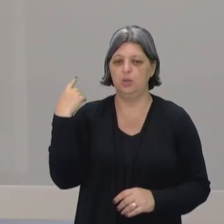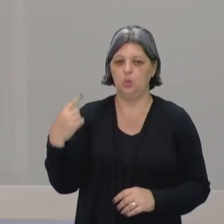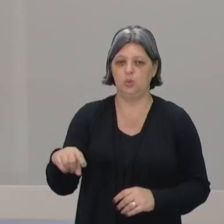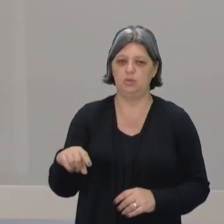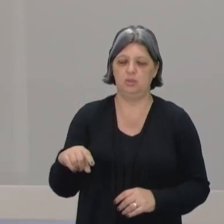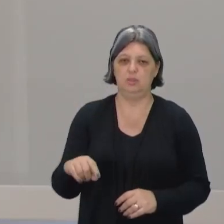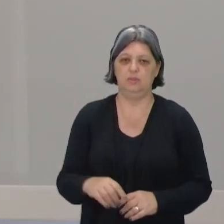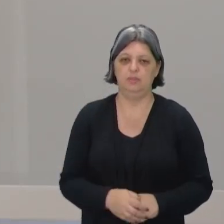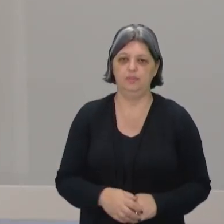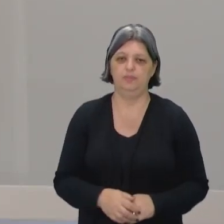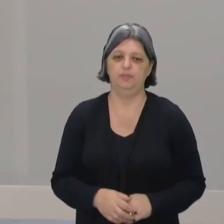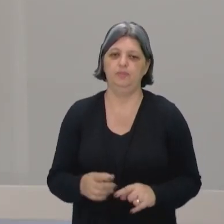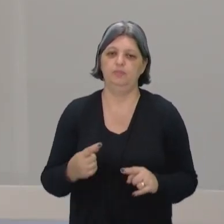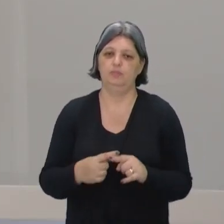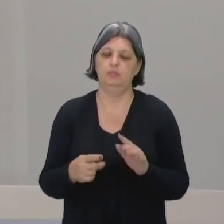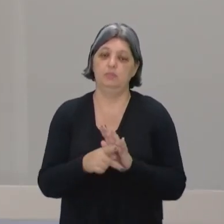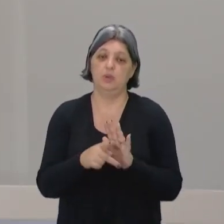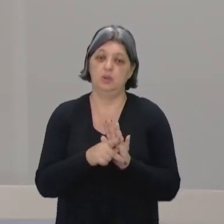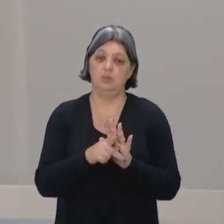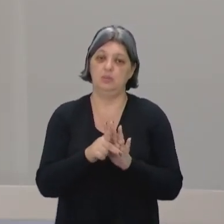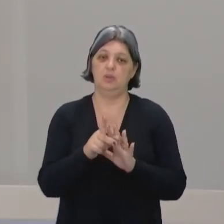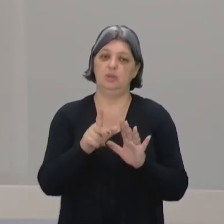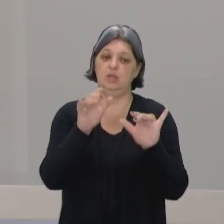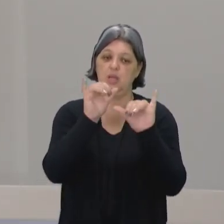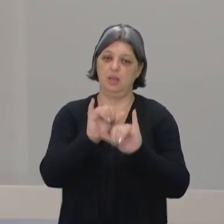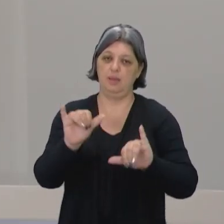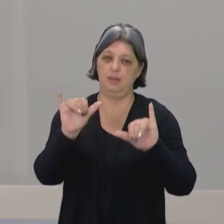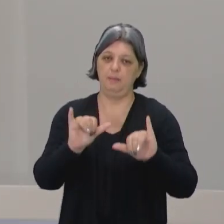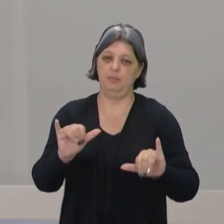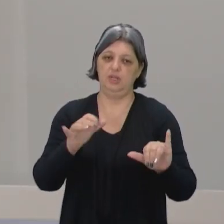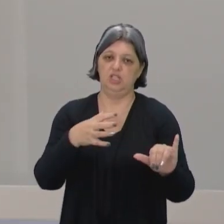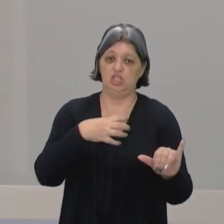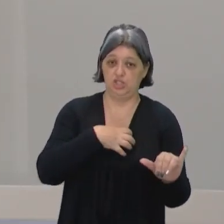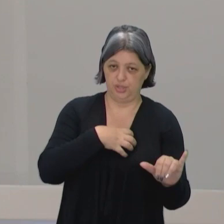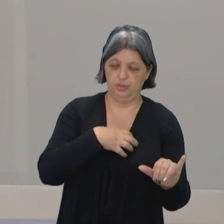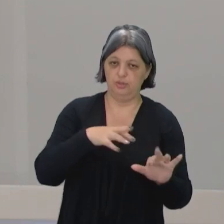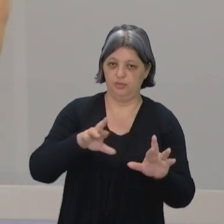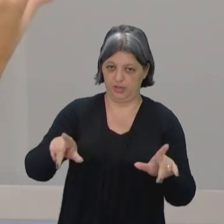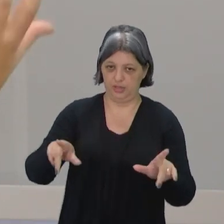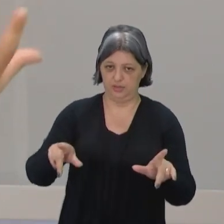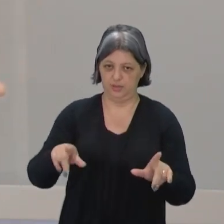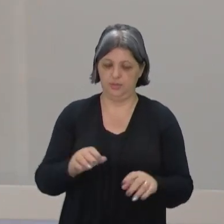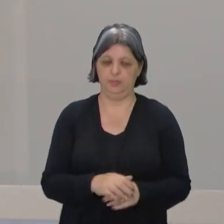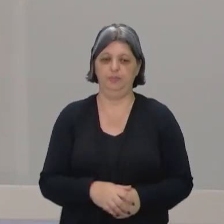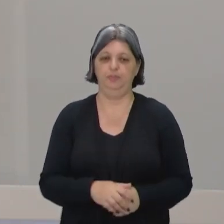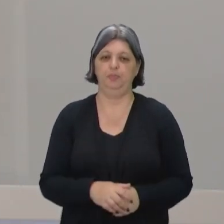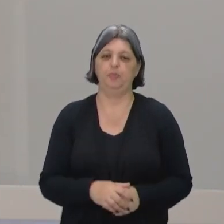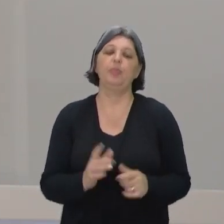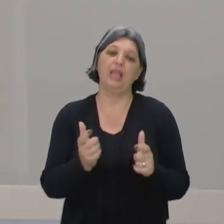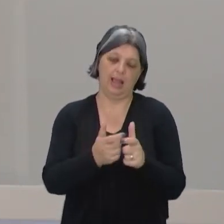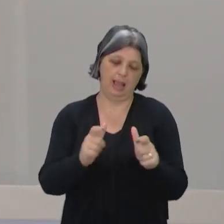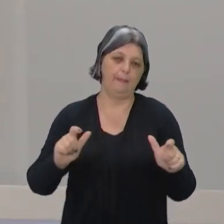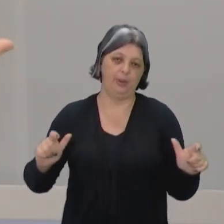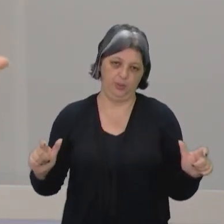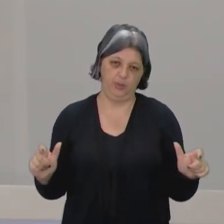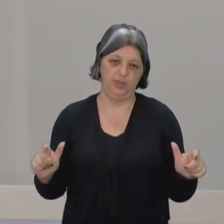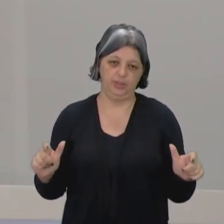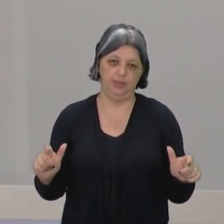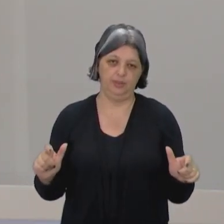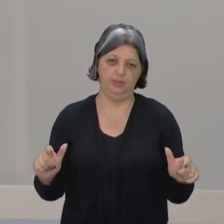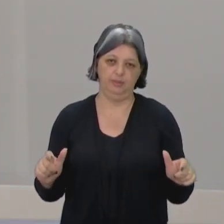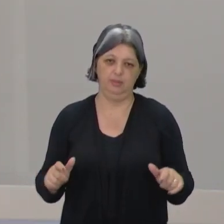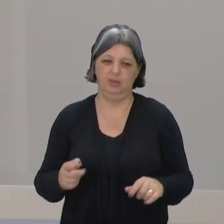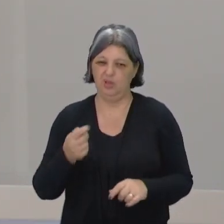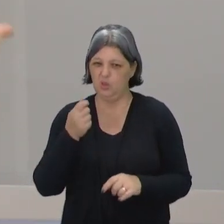estatal, ela comunica de uma forma, a mídia ela estava comunicando de uma forma. Sim. A grande maioria, né, quase